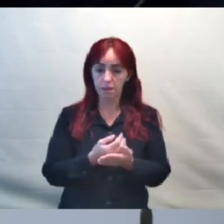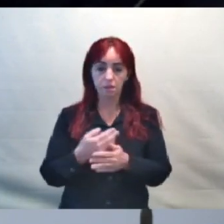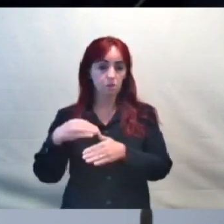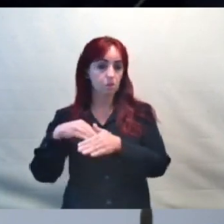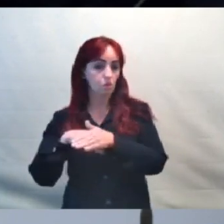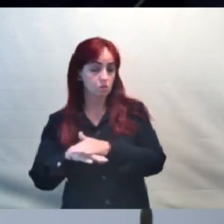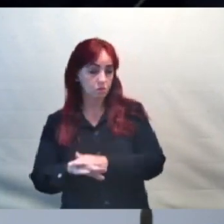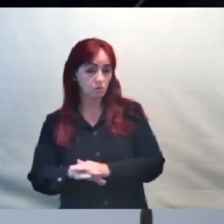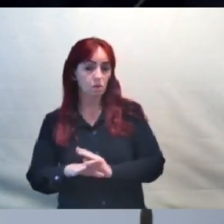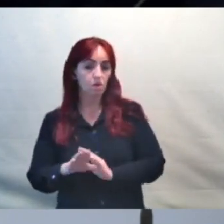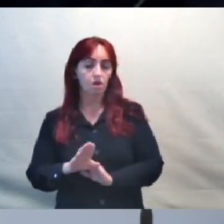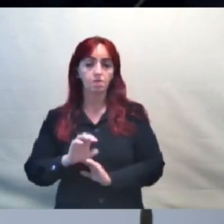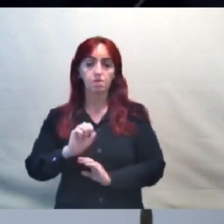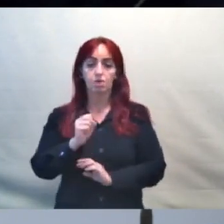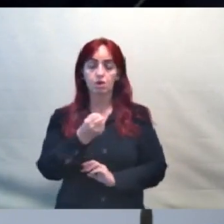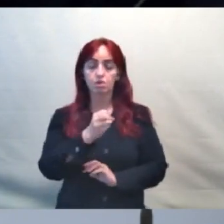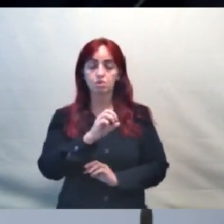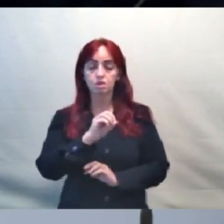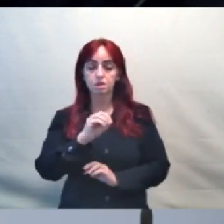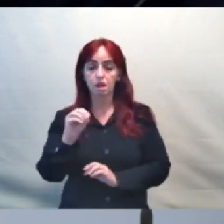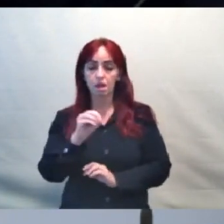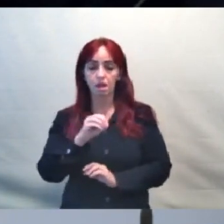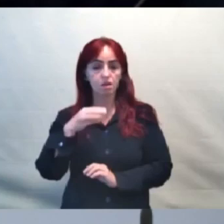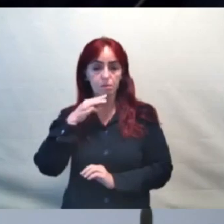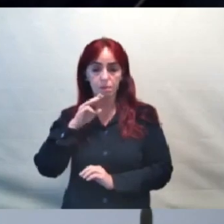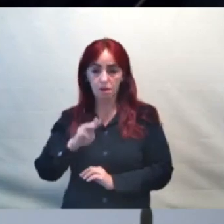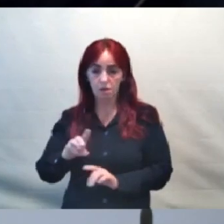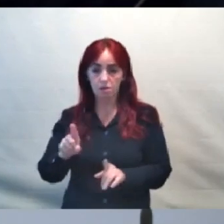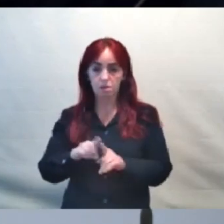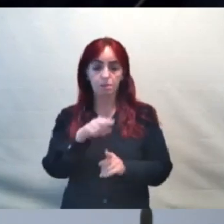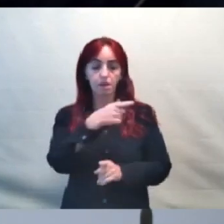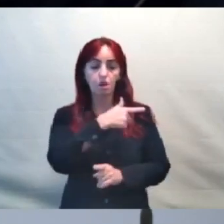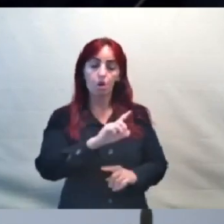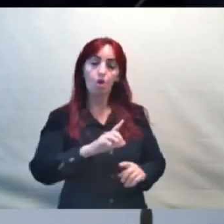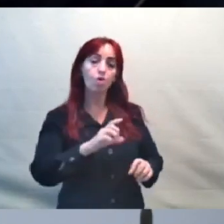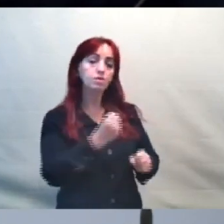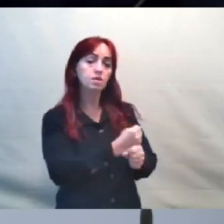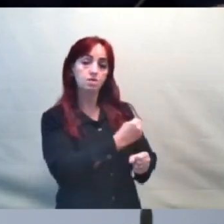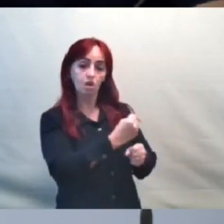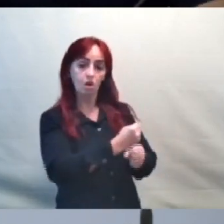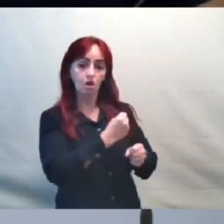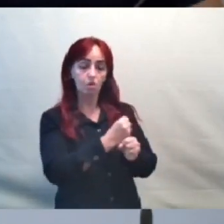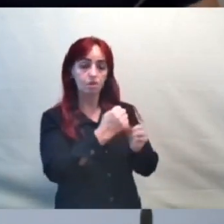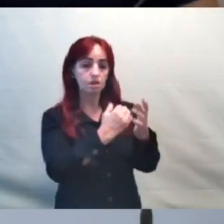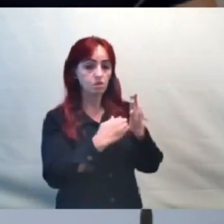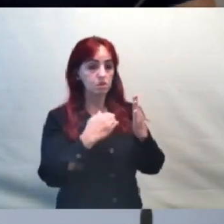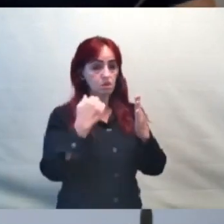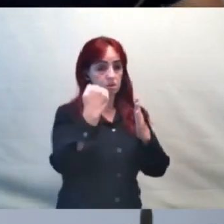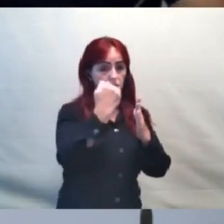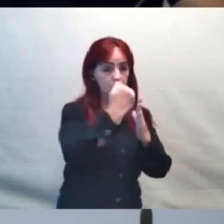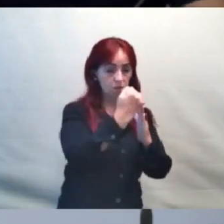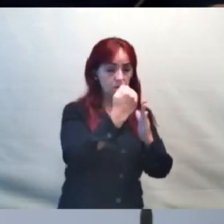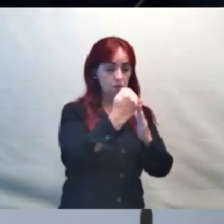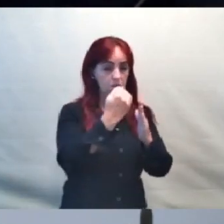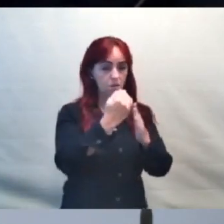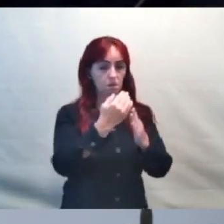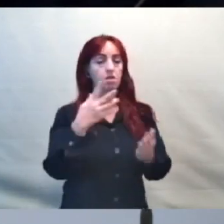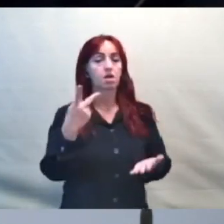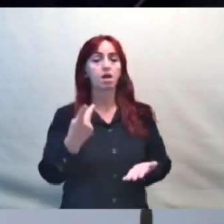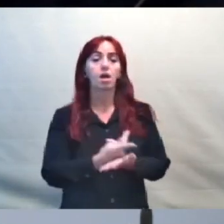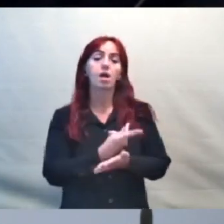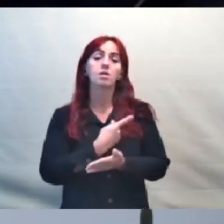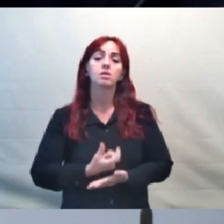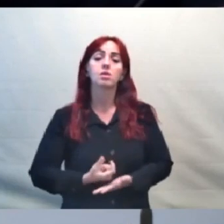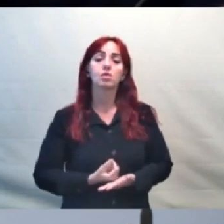que outras obras que foram orçadas lá em cima, na hora da execução, foram executadas com valores abaixo do que